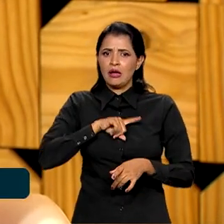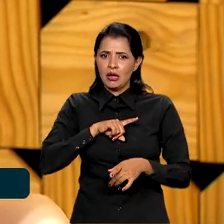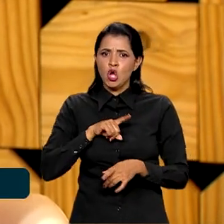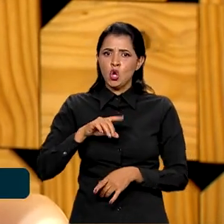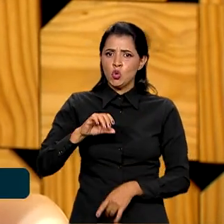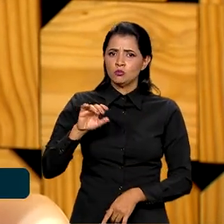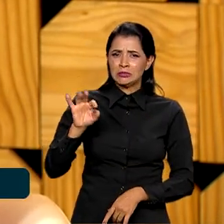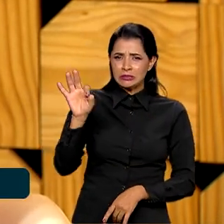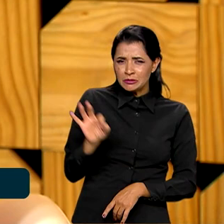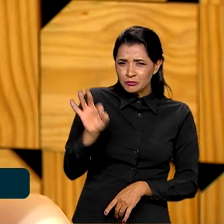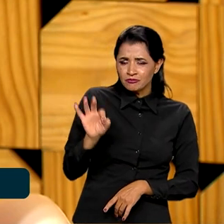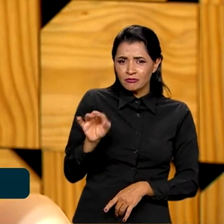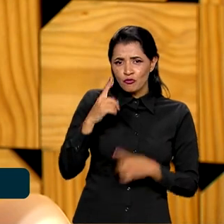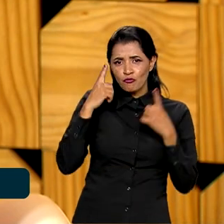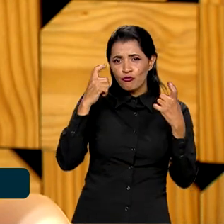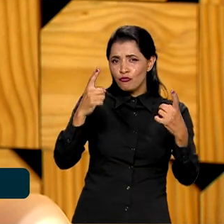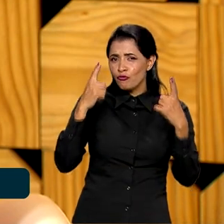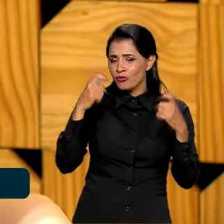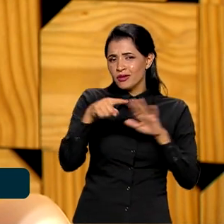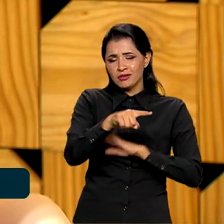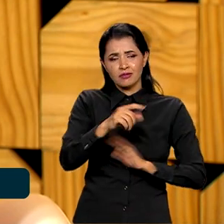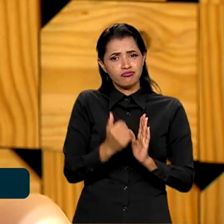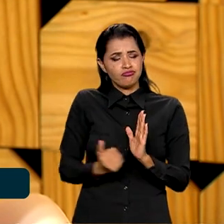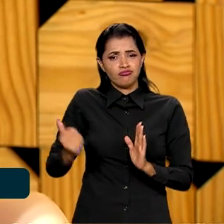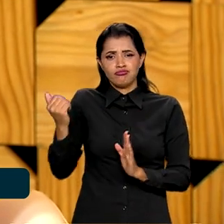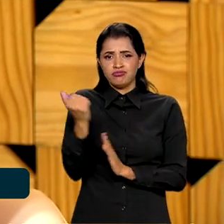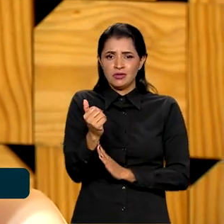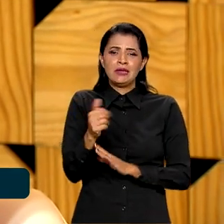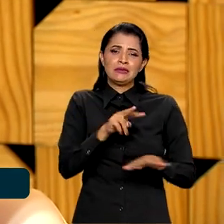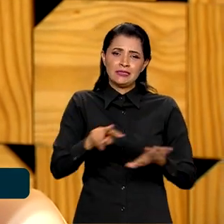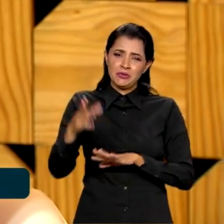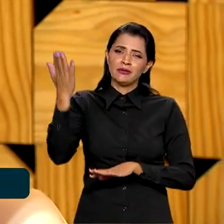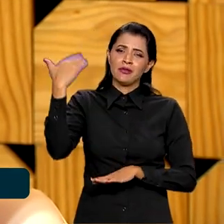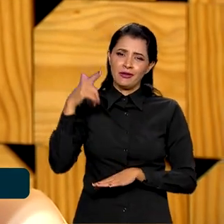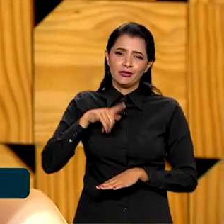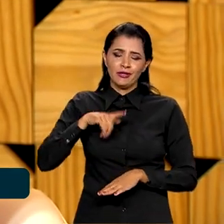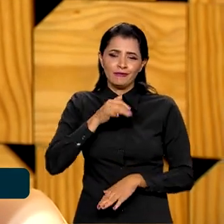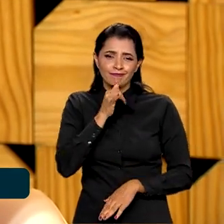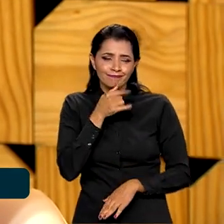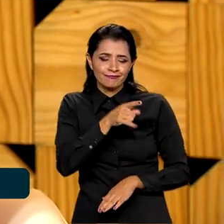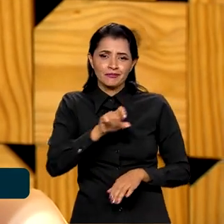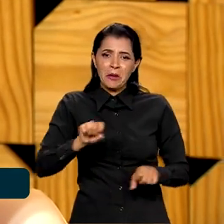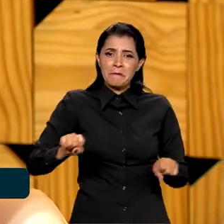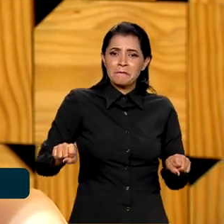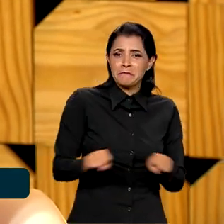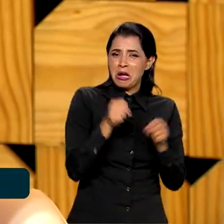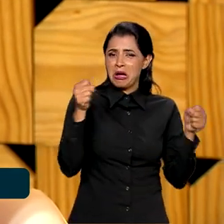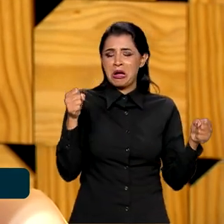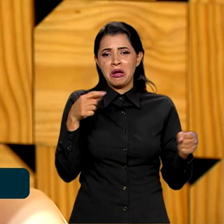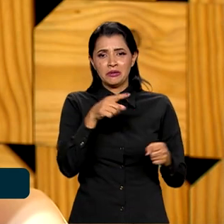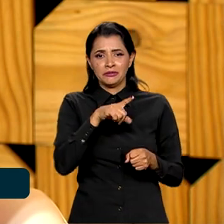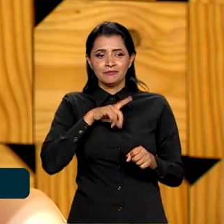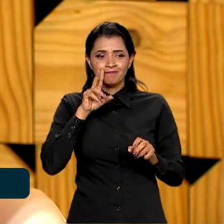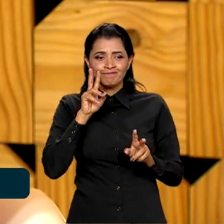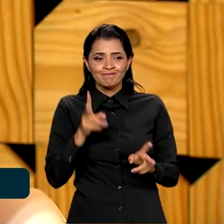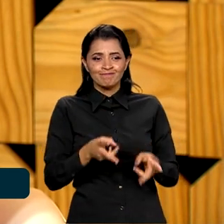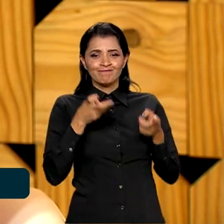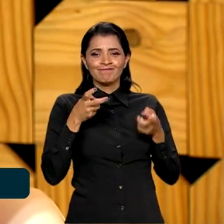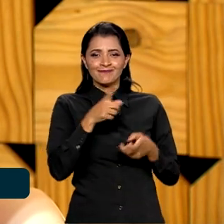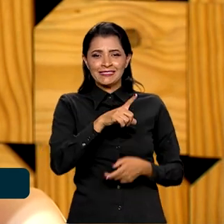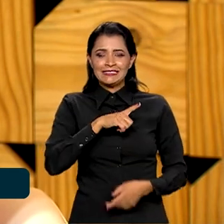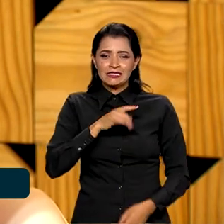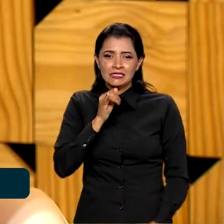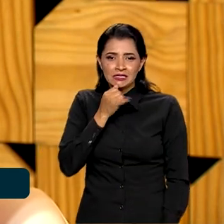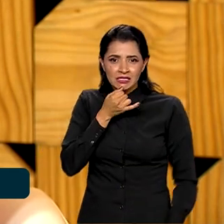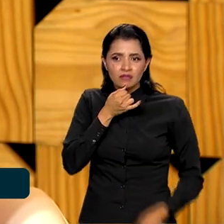na Amazônia. Nós tivemos há um ano atrás um lamentável homicídio que foi muito emblemático do ponto de vista de uma